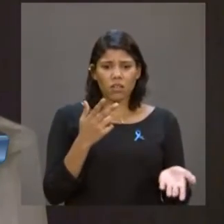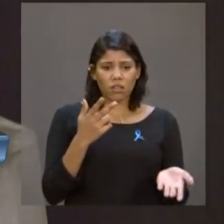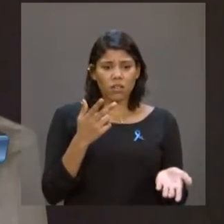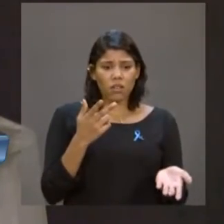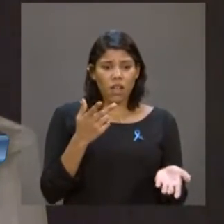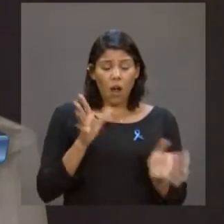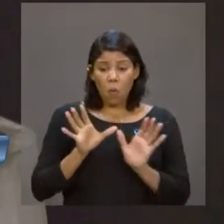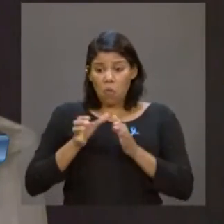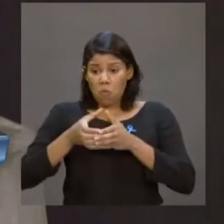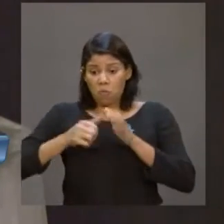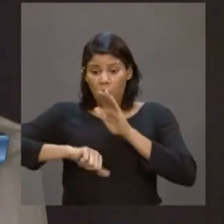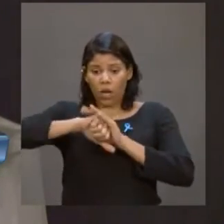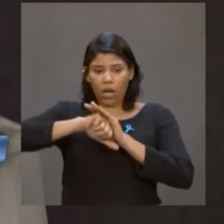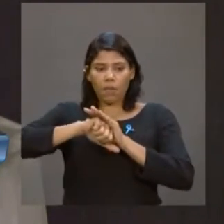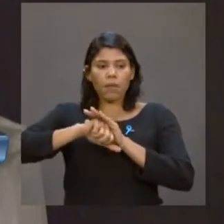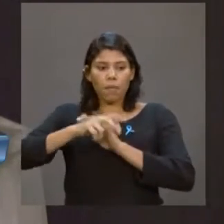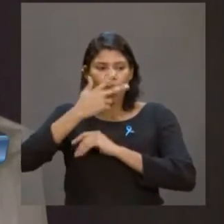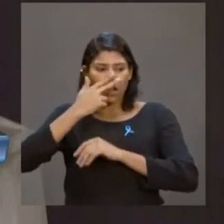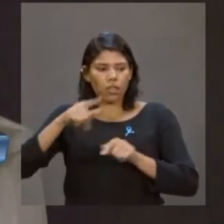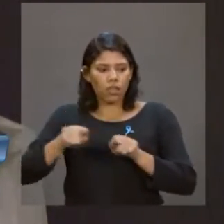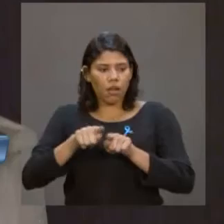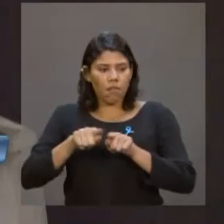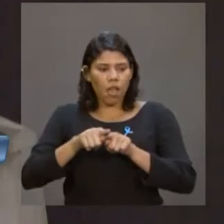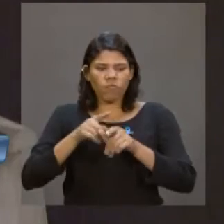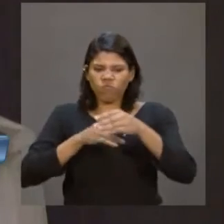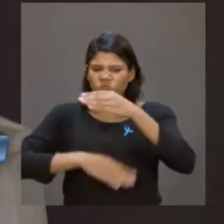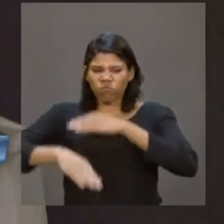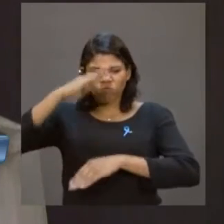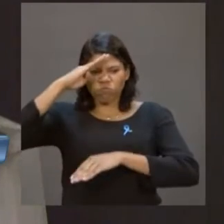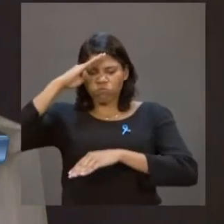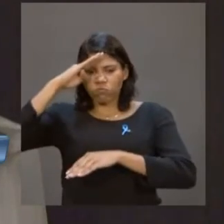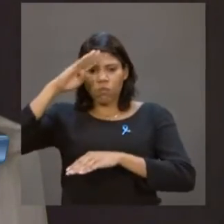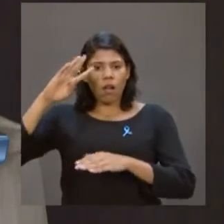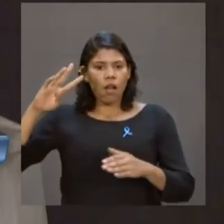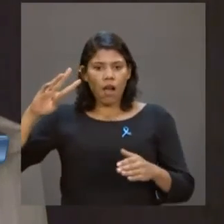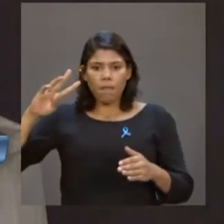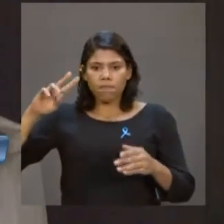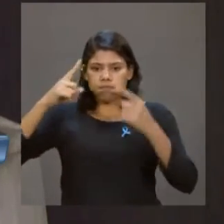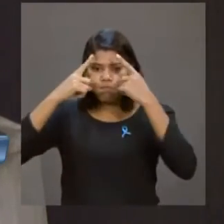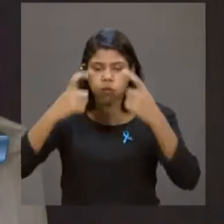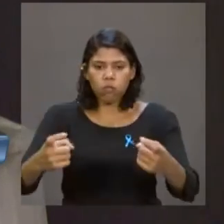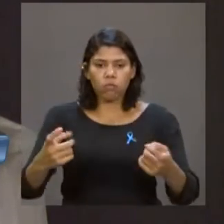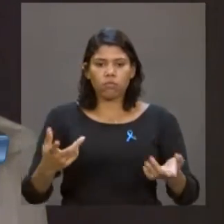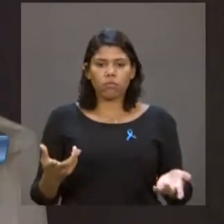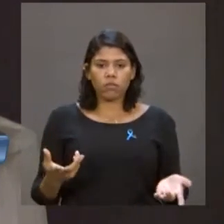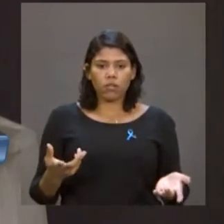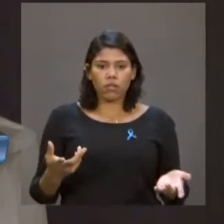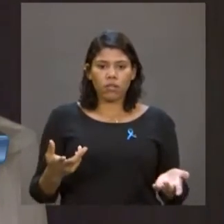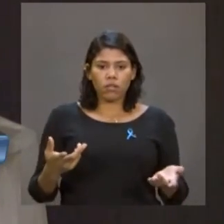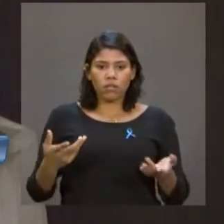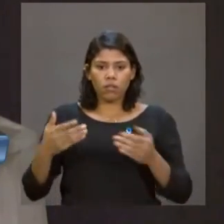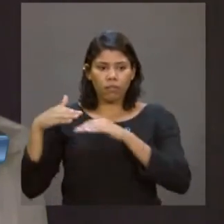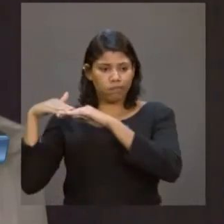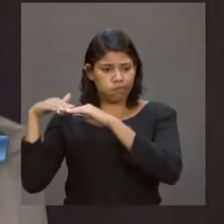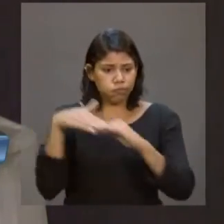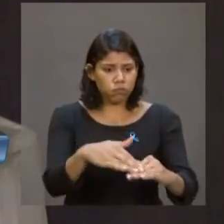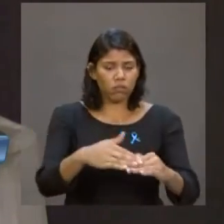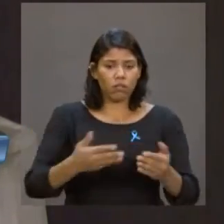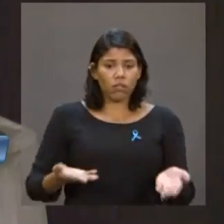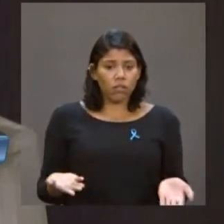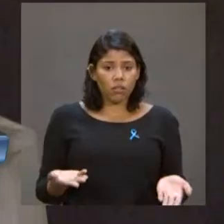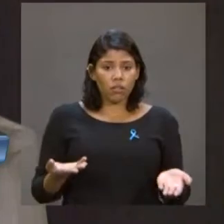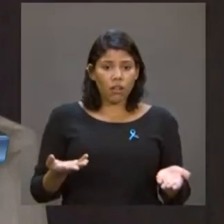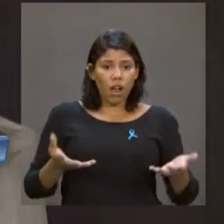lá. E ele gera crises sazonais como essa que está sendo vista agora. Tem que ser respondida agora.